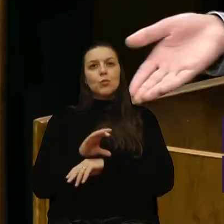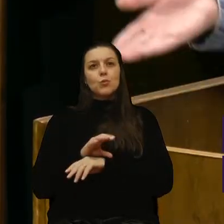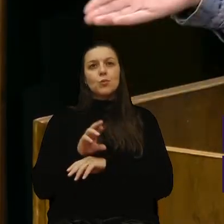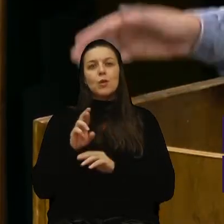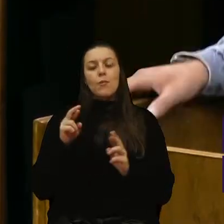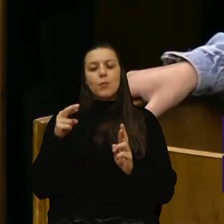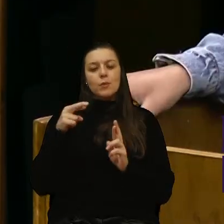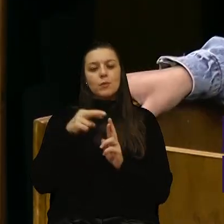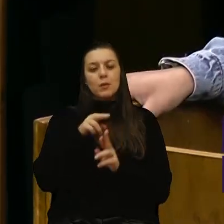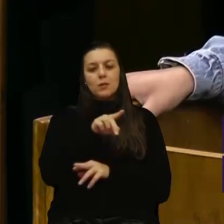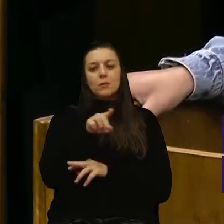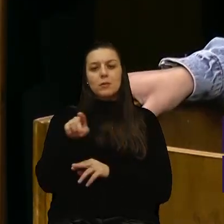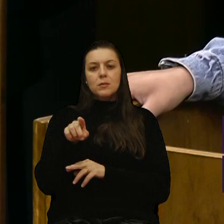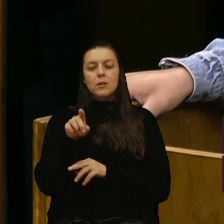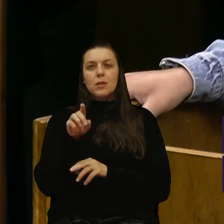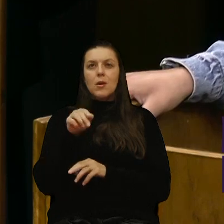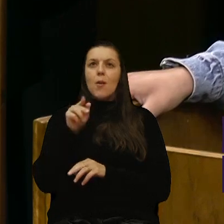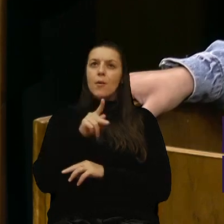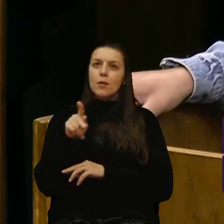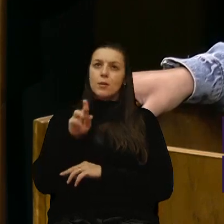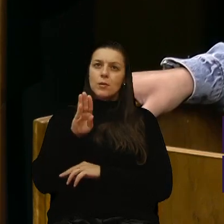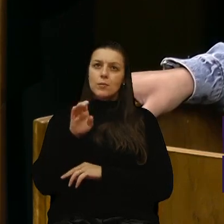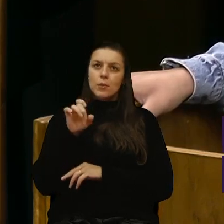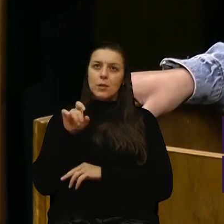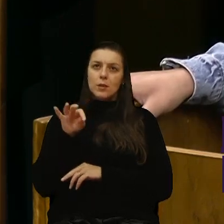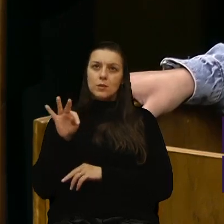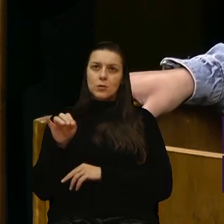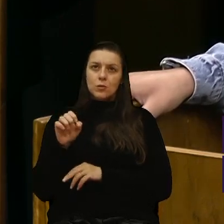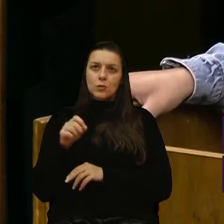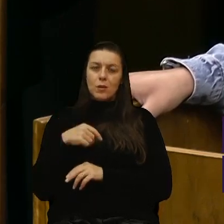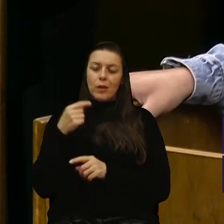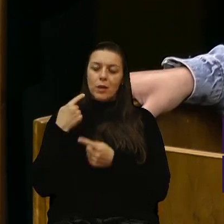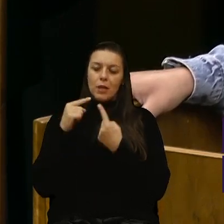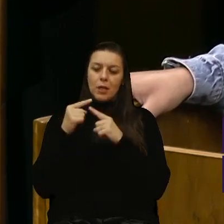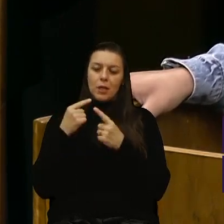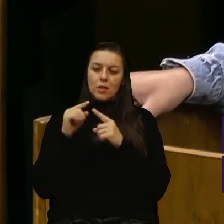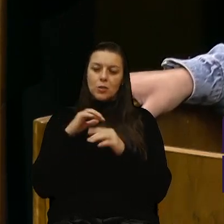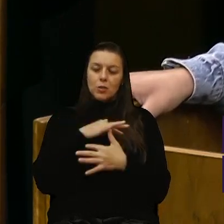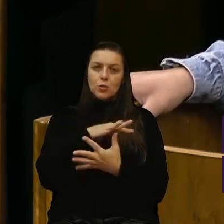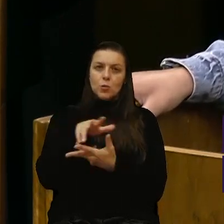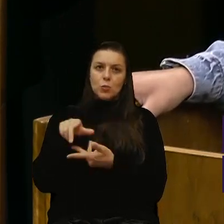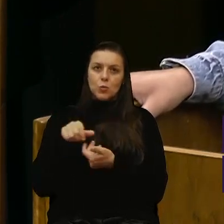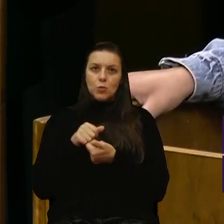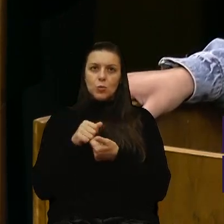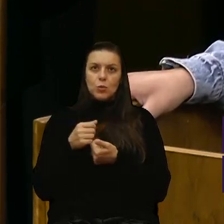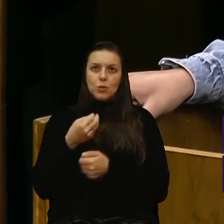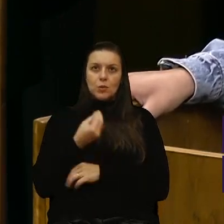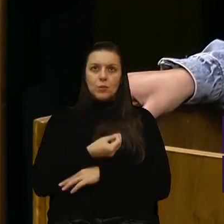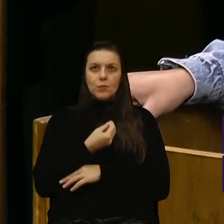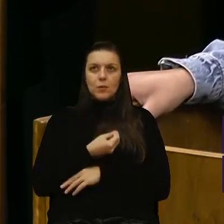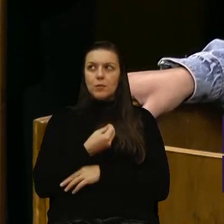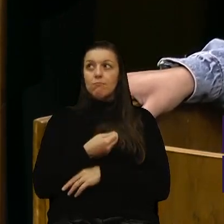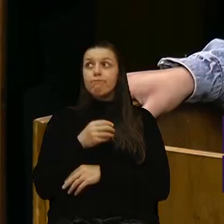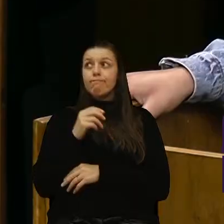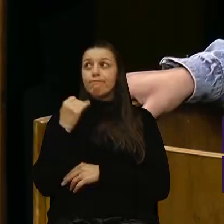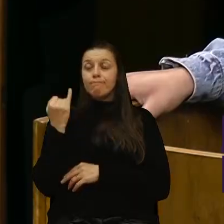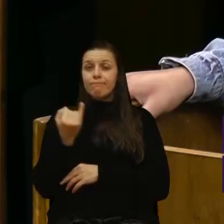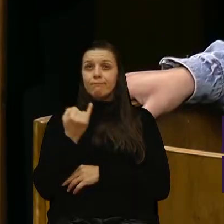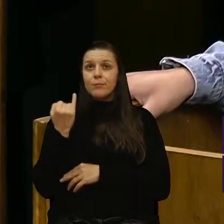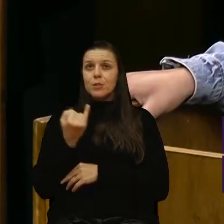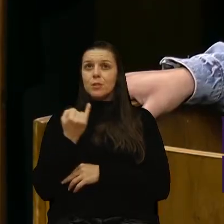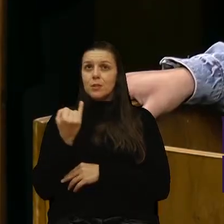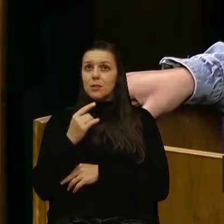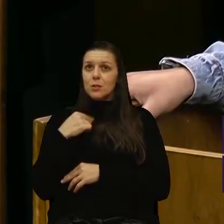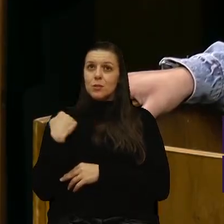representado por você, pela Prof. Beth, que nos fazem ter uma visão crítica do mundo onde nós vivemos. E isso é tão essencial